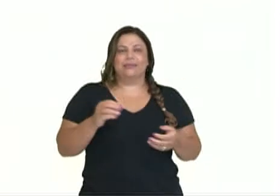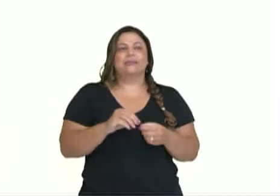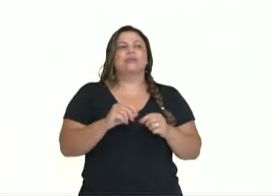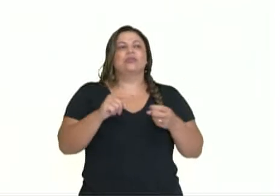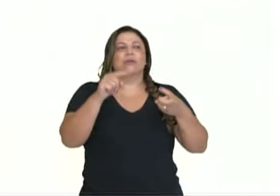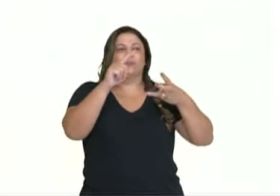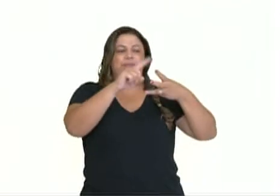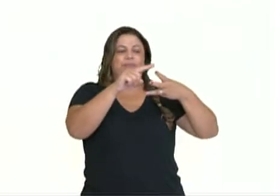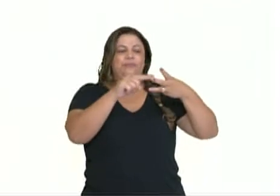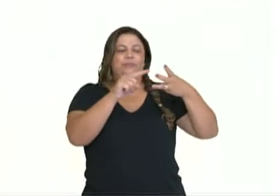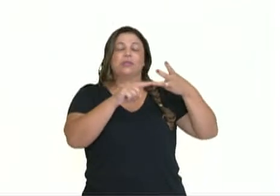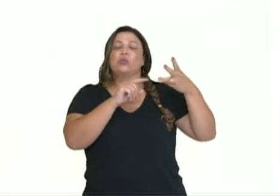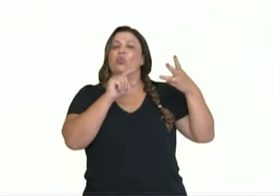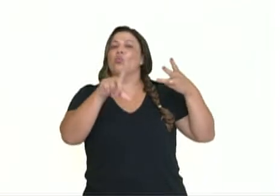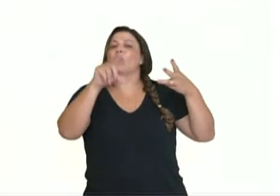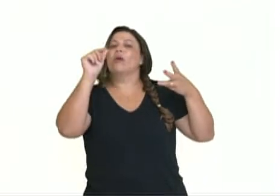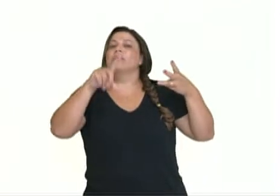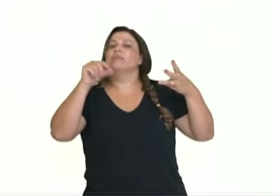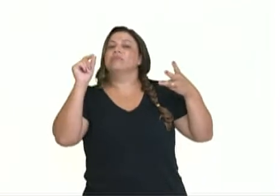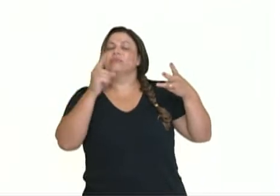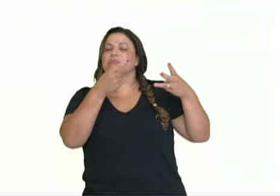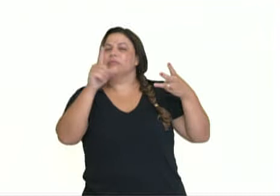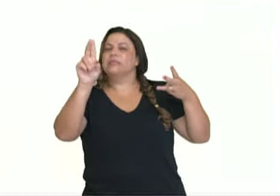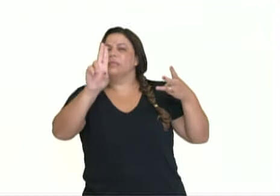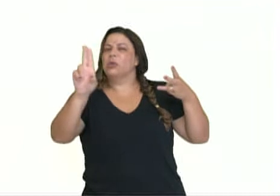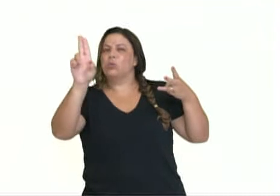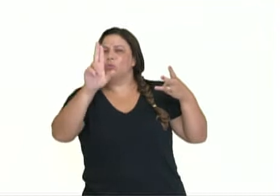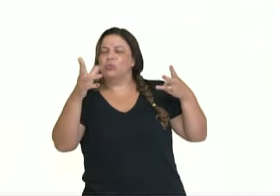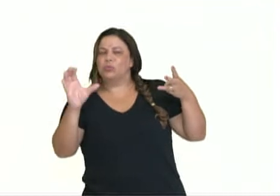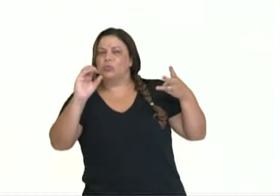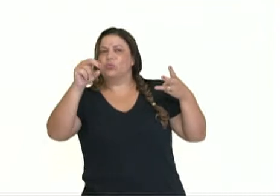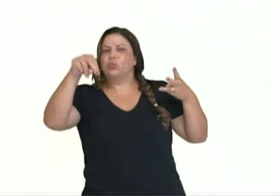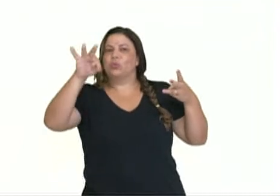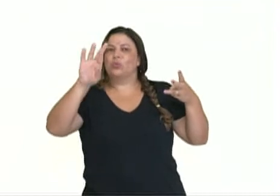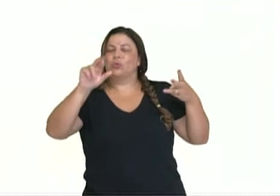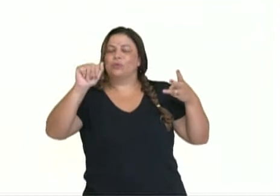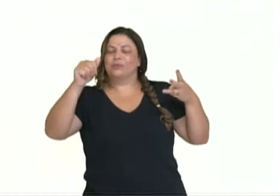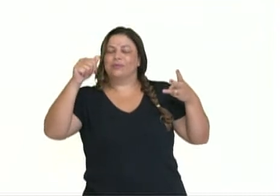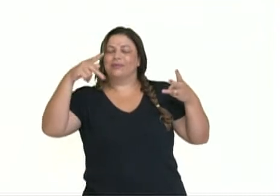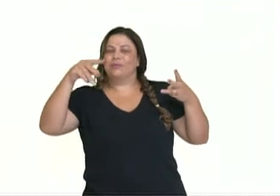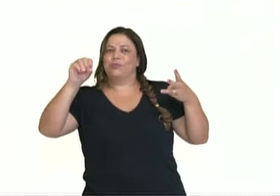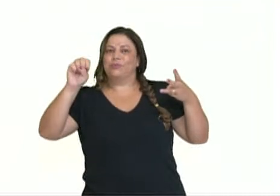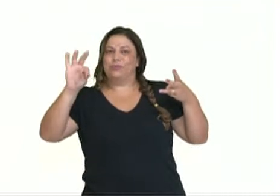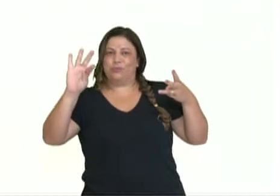renascentistas. Qual das 3 não utilizou o contraposto? Vamos lá.